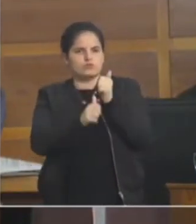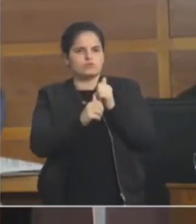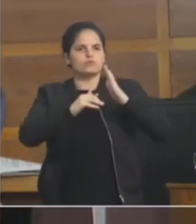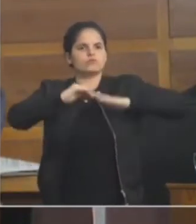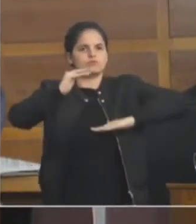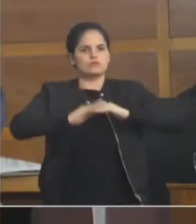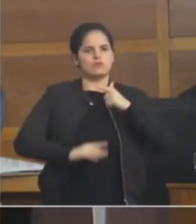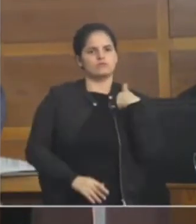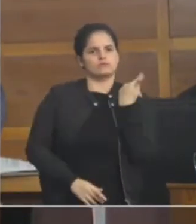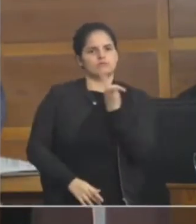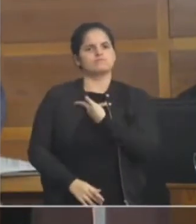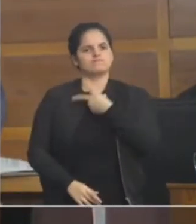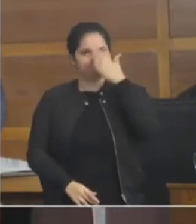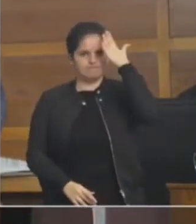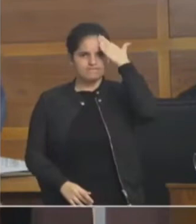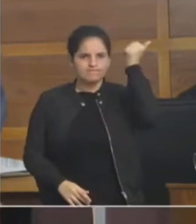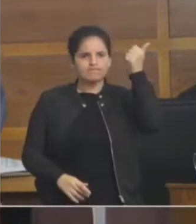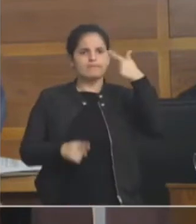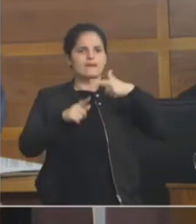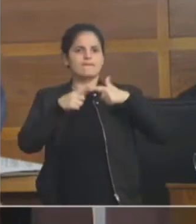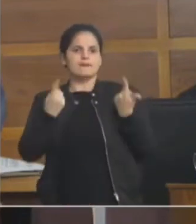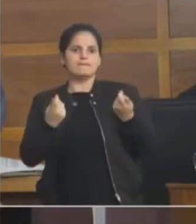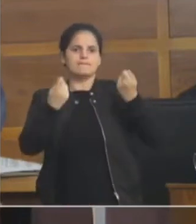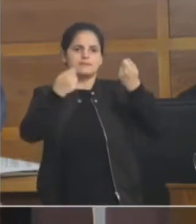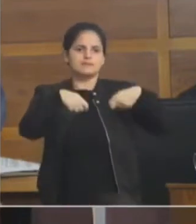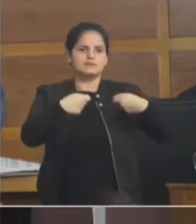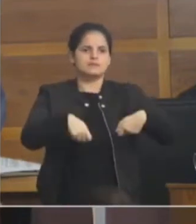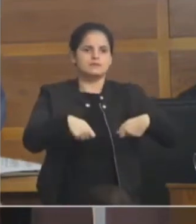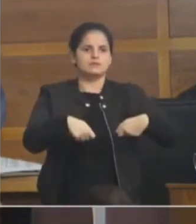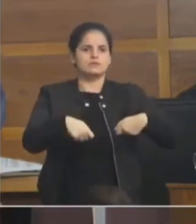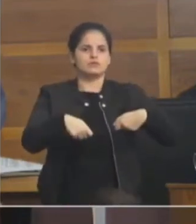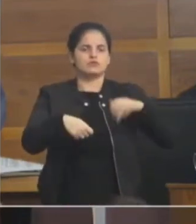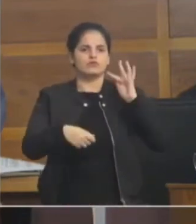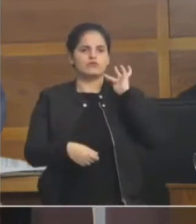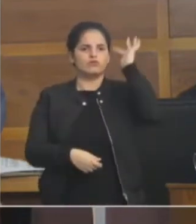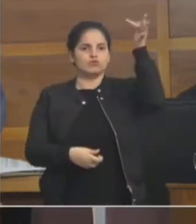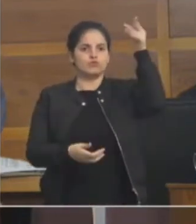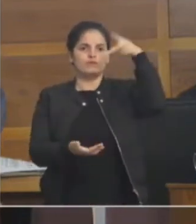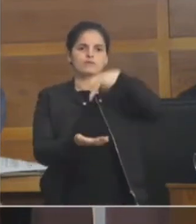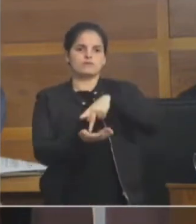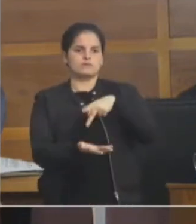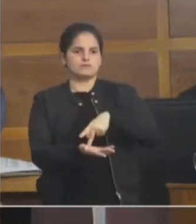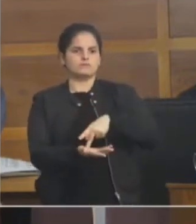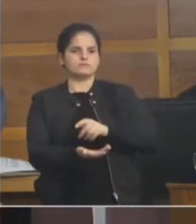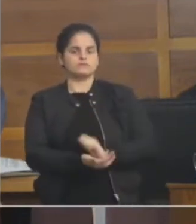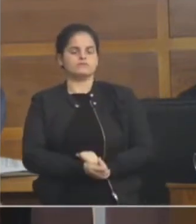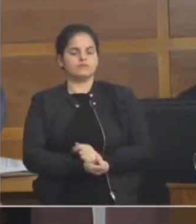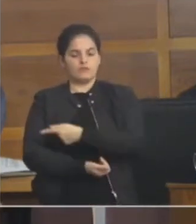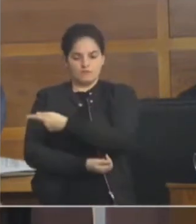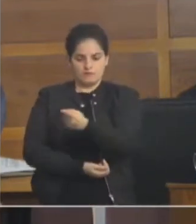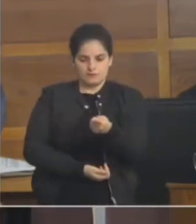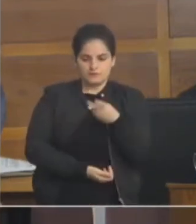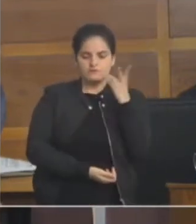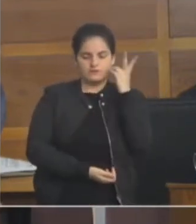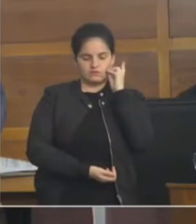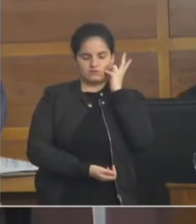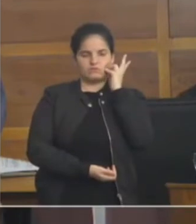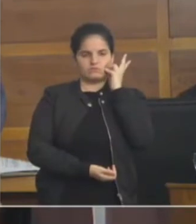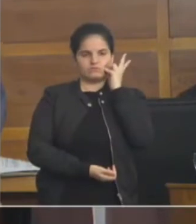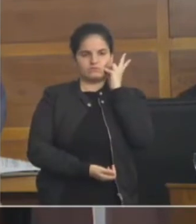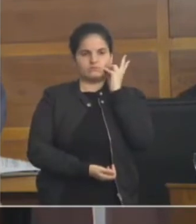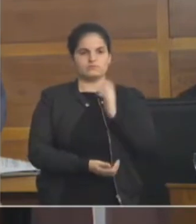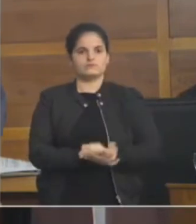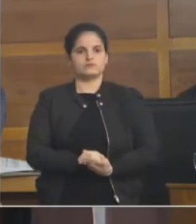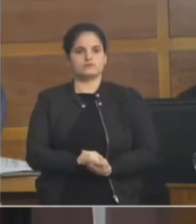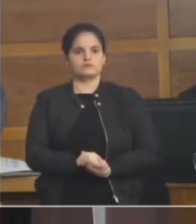nós sabemos Mas precisamos fazer com que isso sonho seja realizado e vocês vereadores tem uma